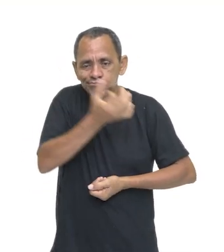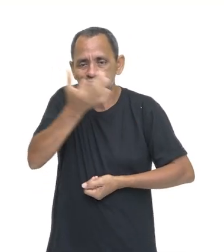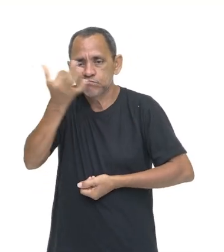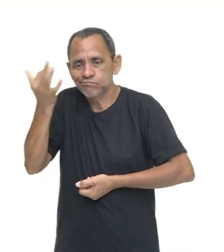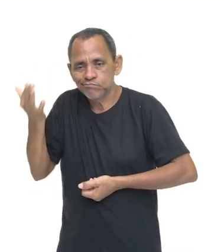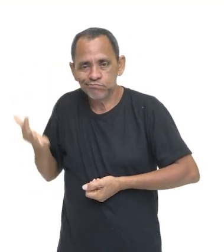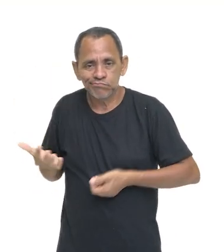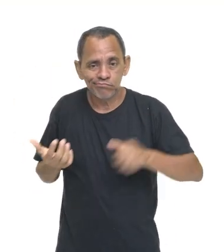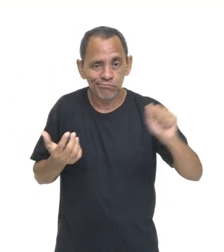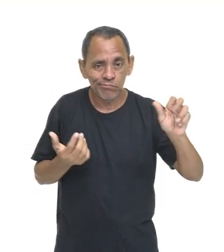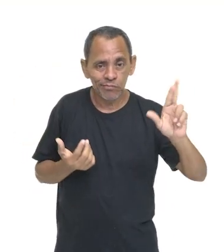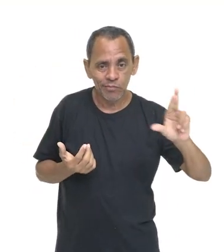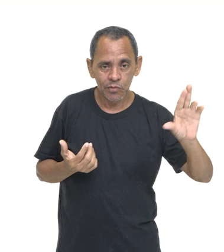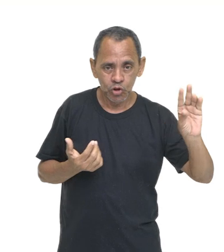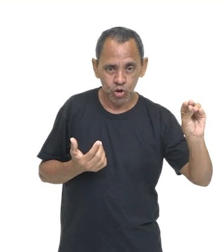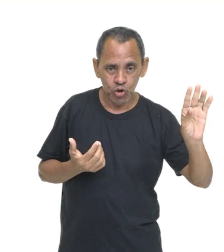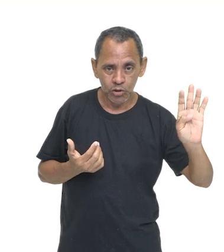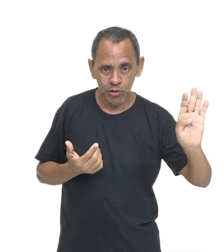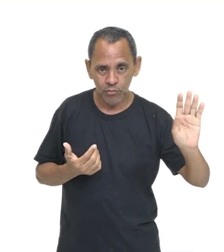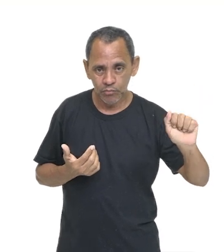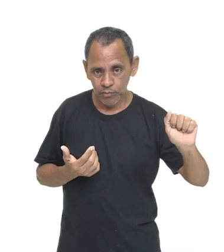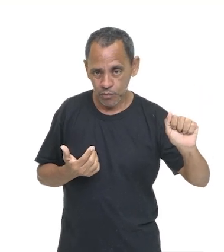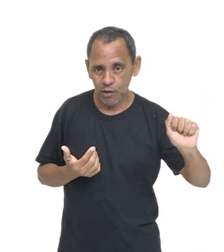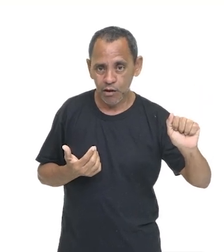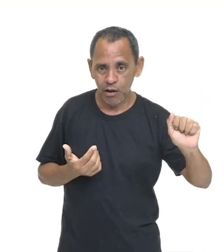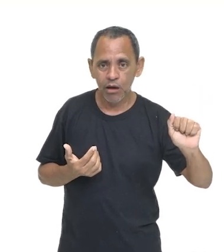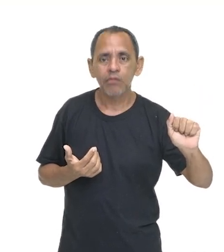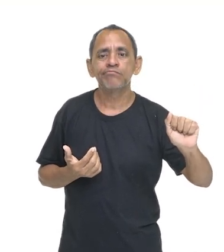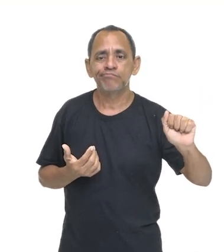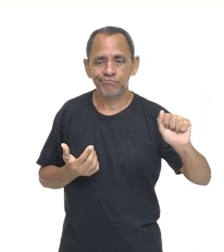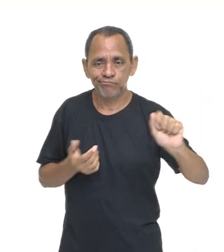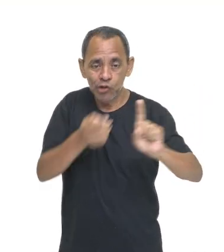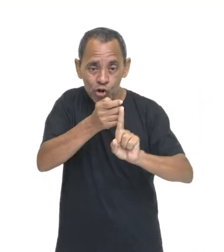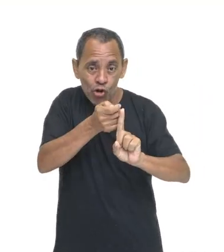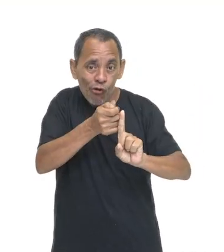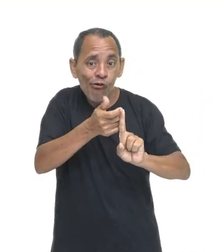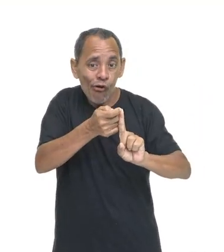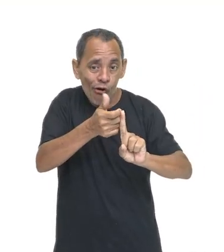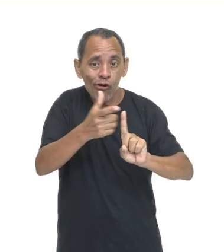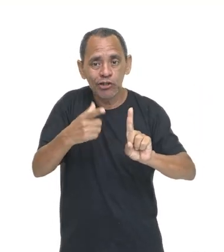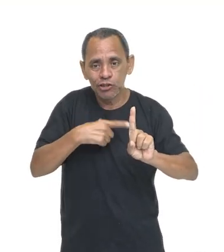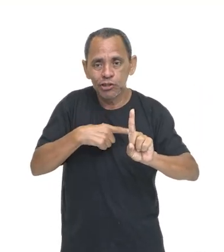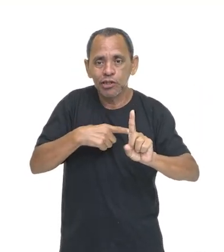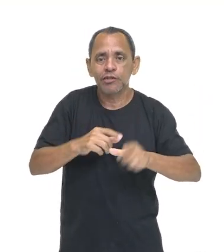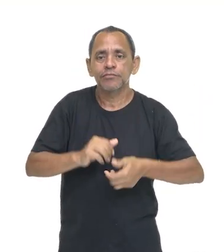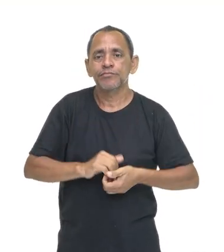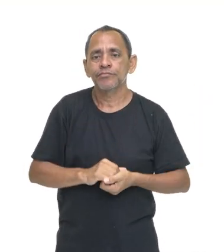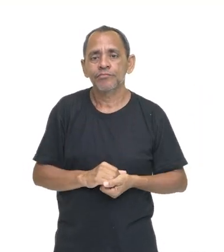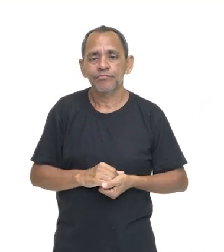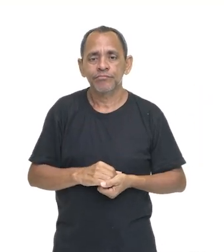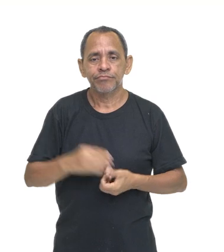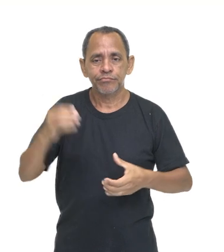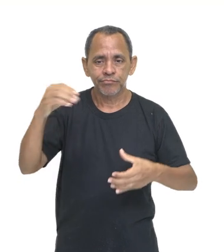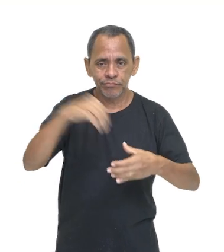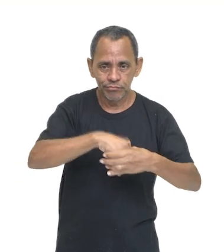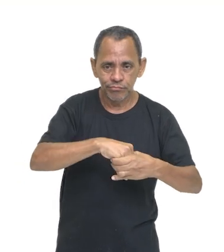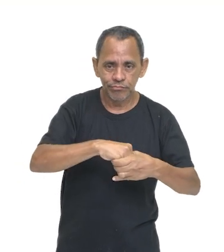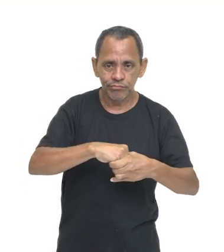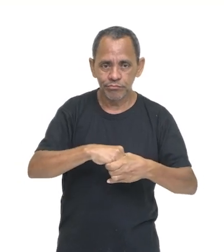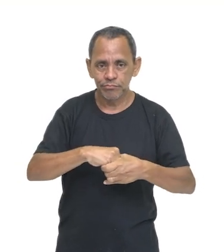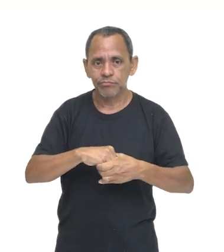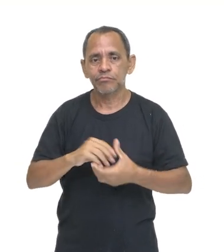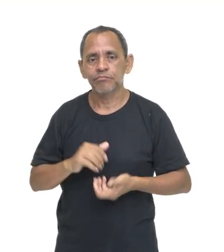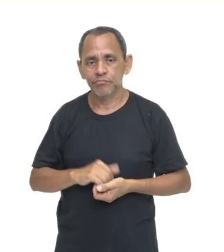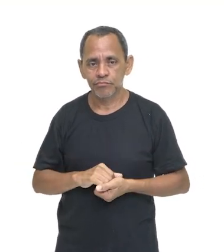nós teremos então aí para a situação, problema hipotético aí que o professor está falando para você, ó. Pensa assim, ó. Se eu tenho 9 toneladas